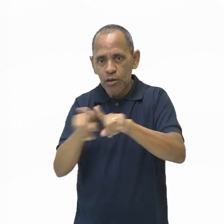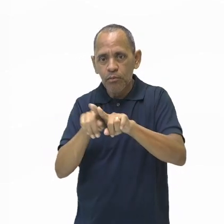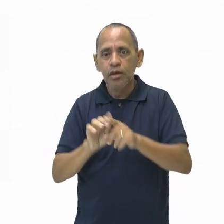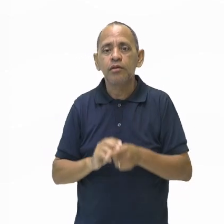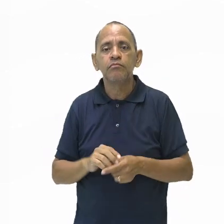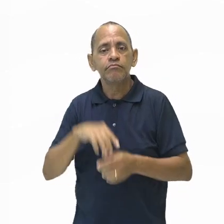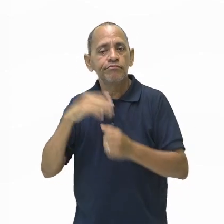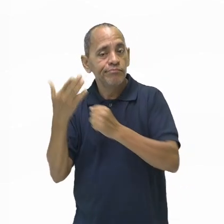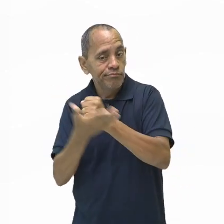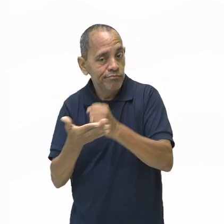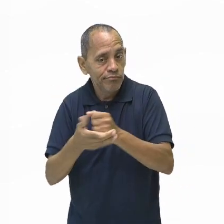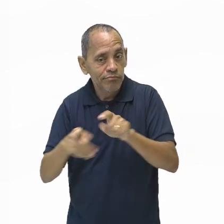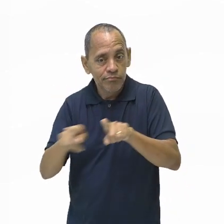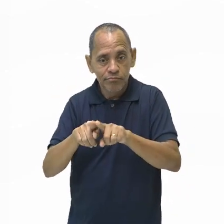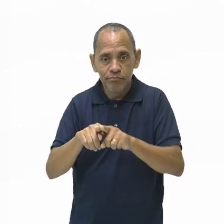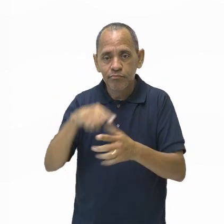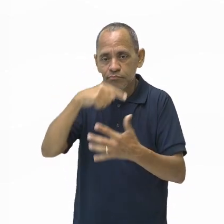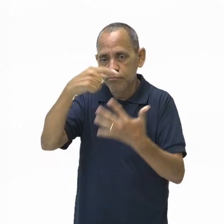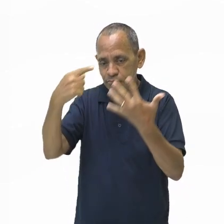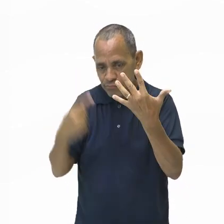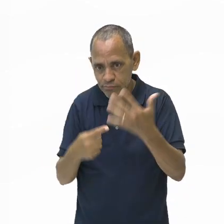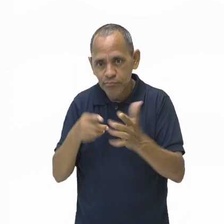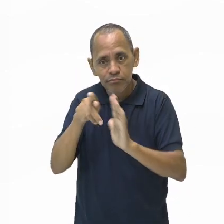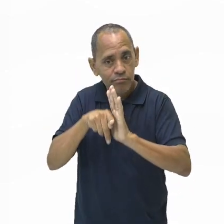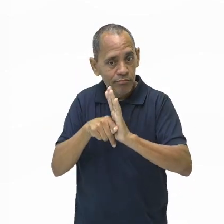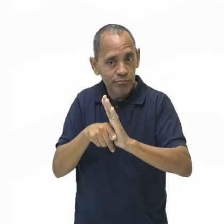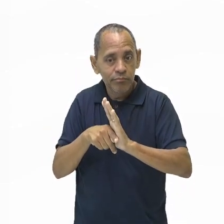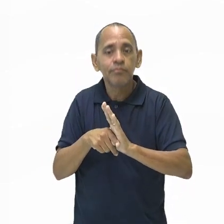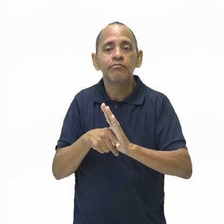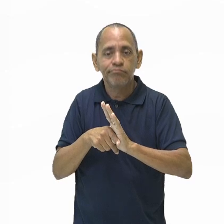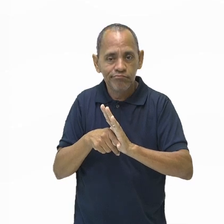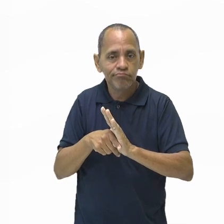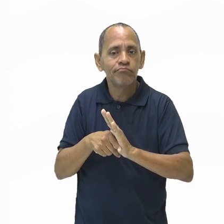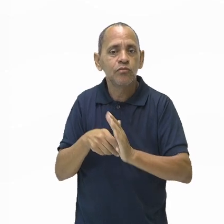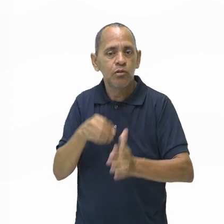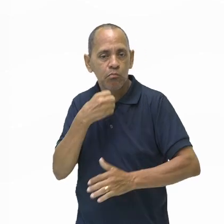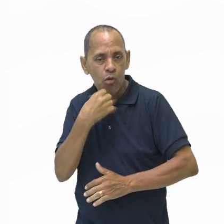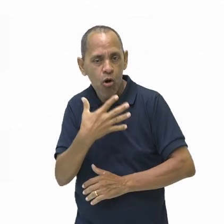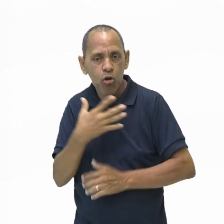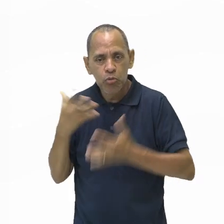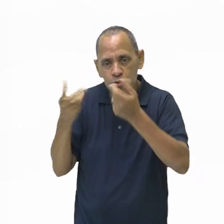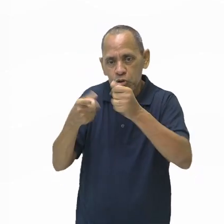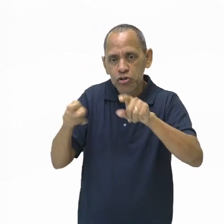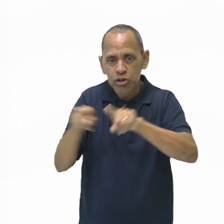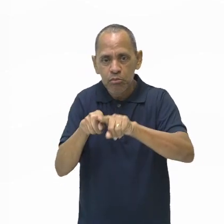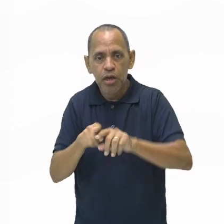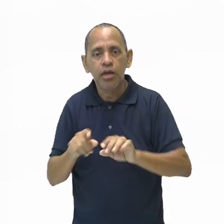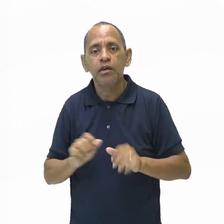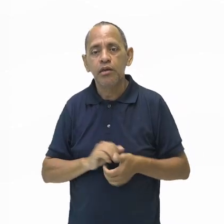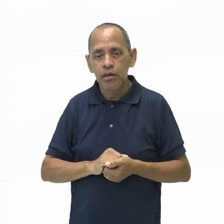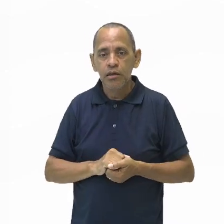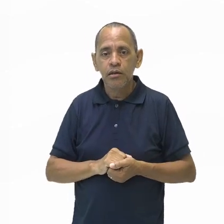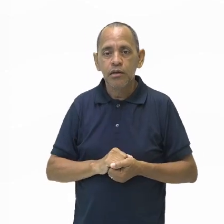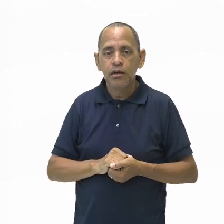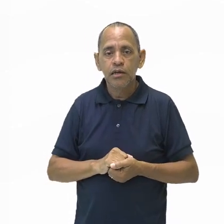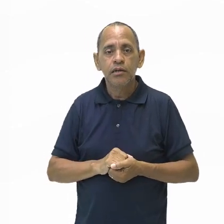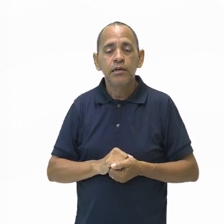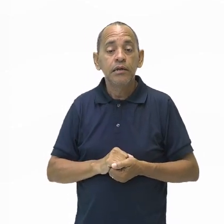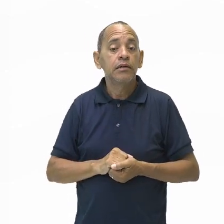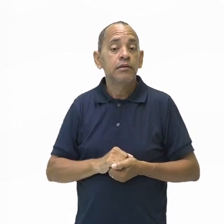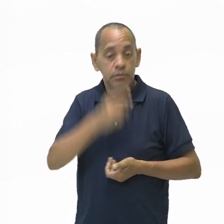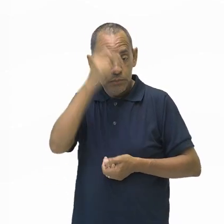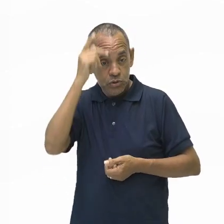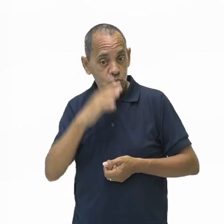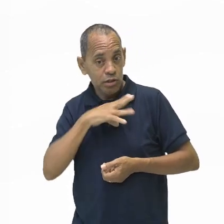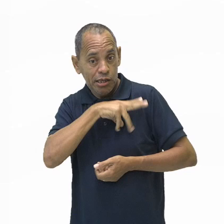diversos fatores, Interestelar é um projeto deslumbrante que deve ser visto por estudiosos cinéfilos, amantes de dramas,